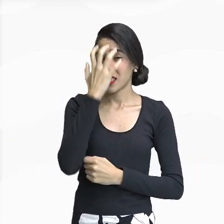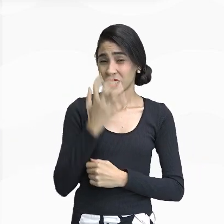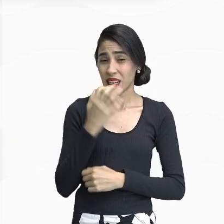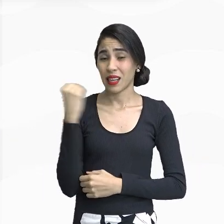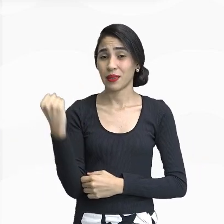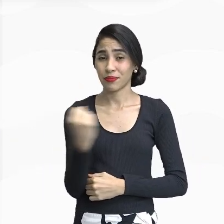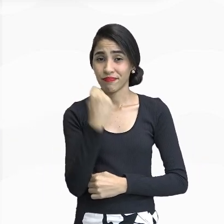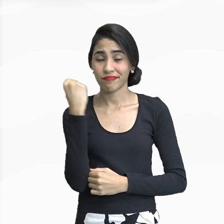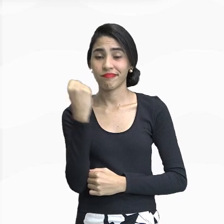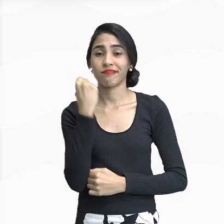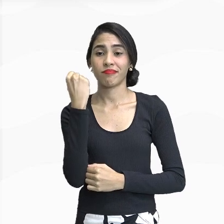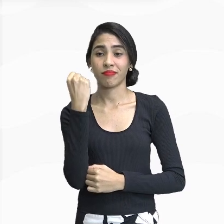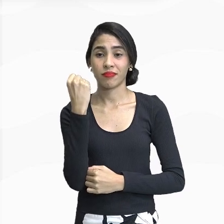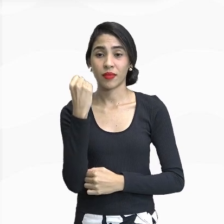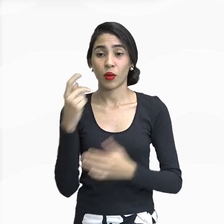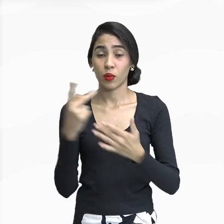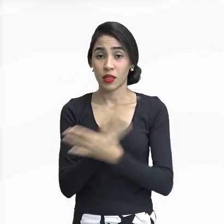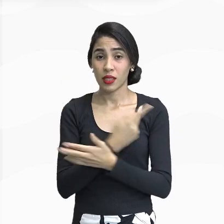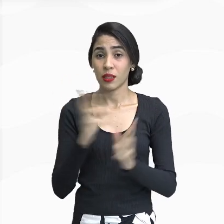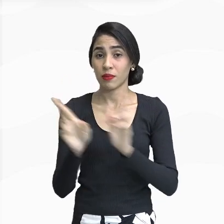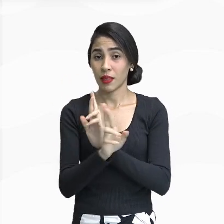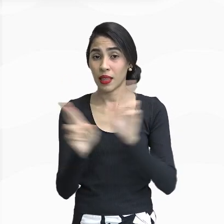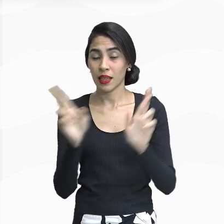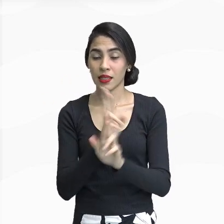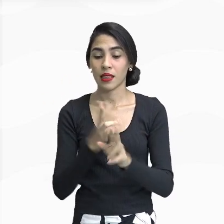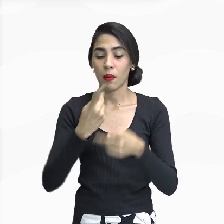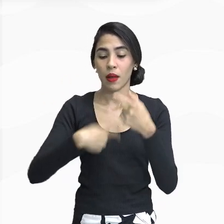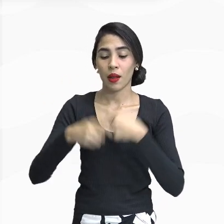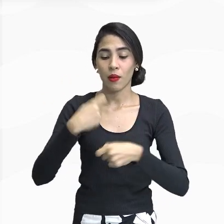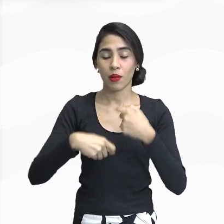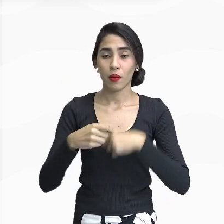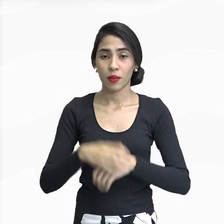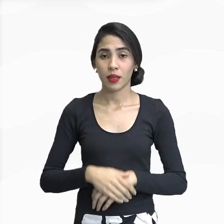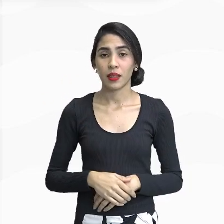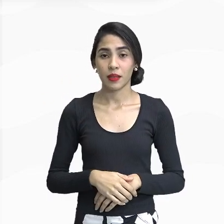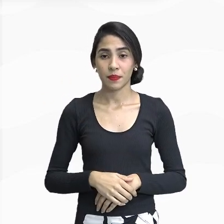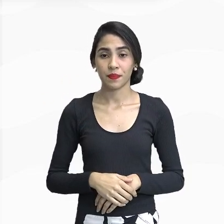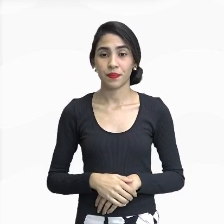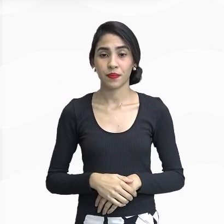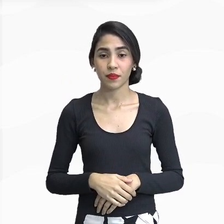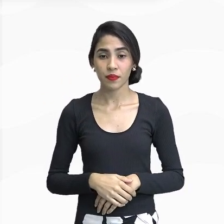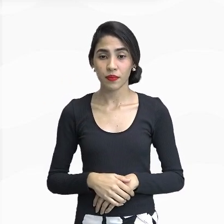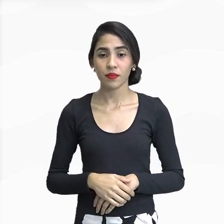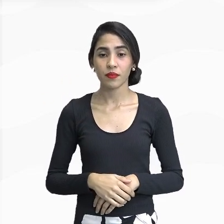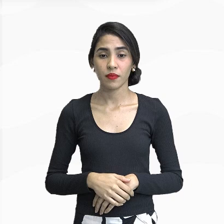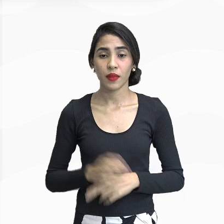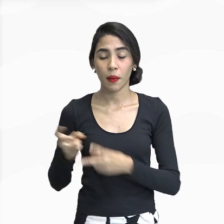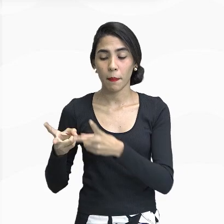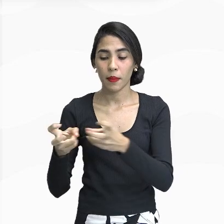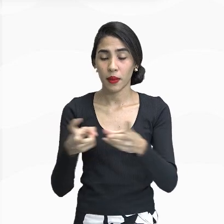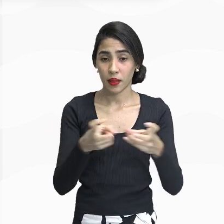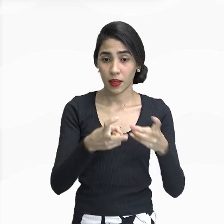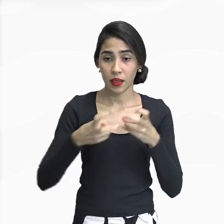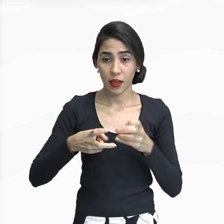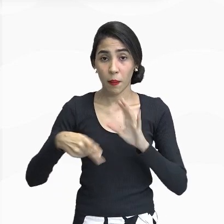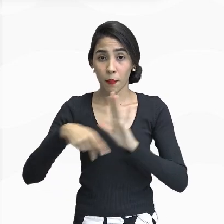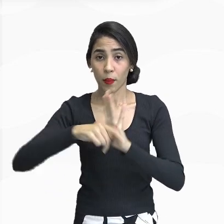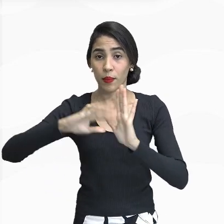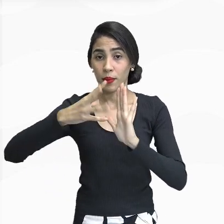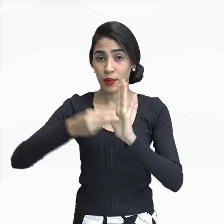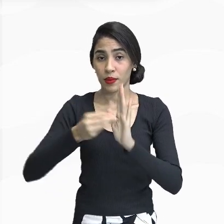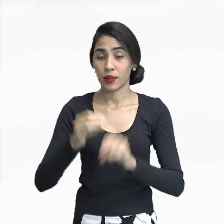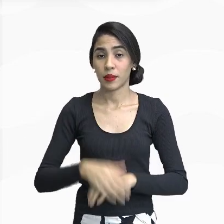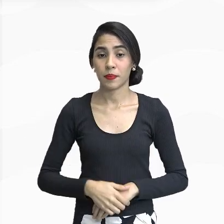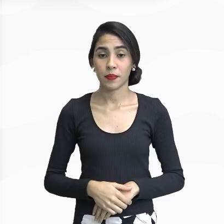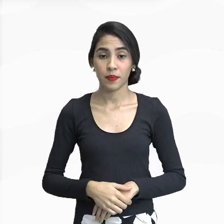acabam ocasionando aí toda essa relação da parte econômica com o que é explorado na